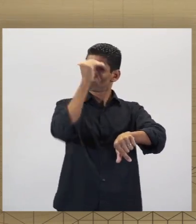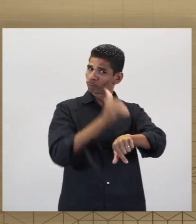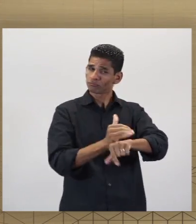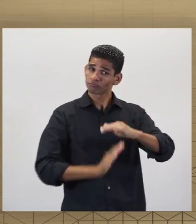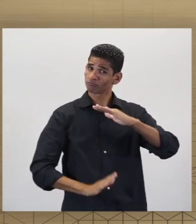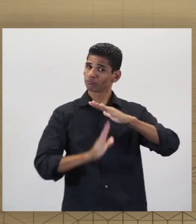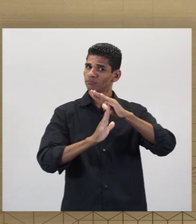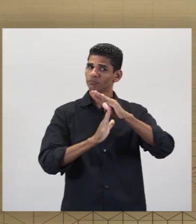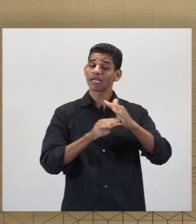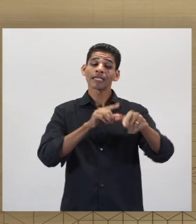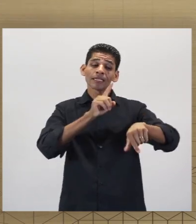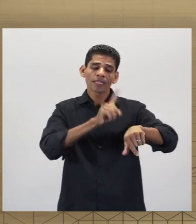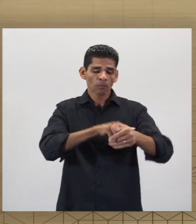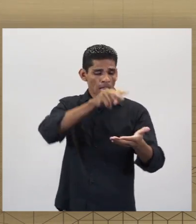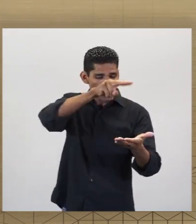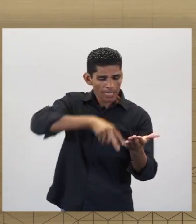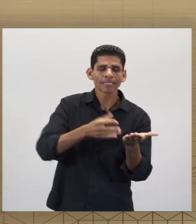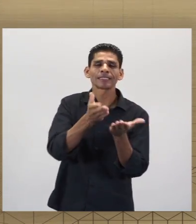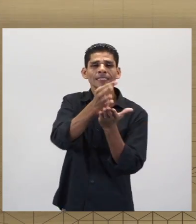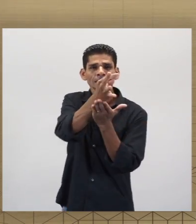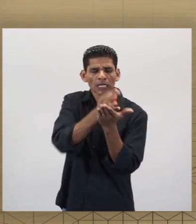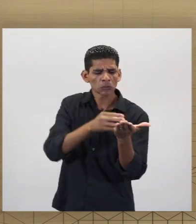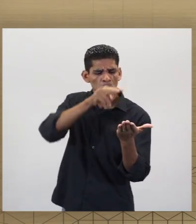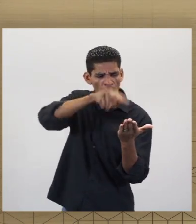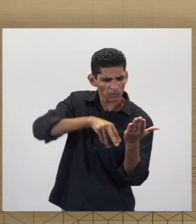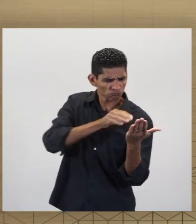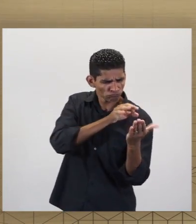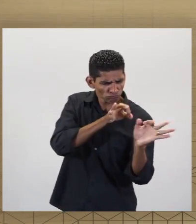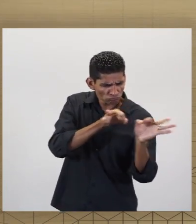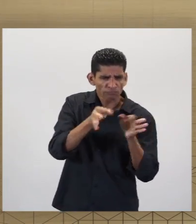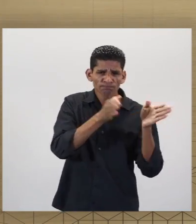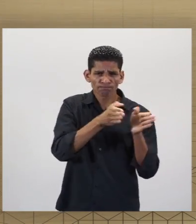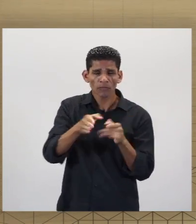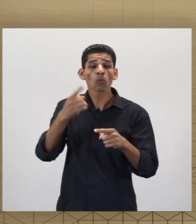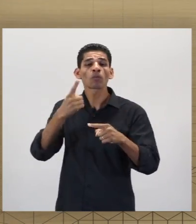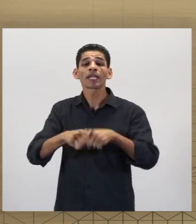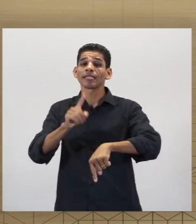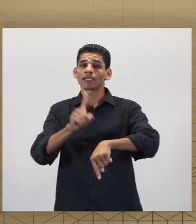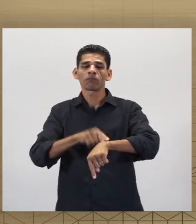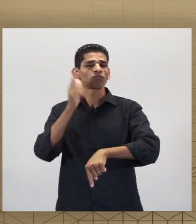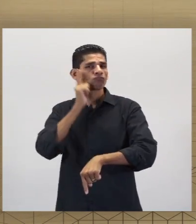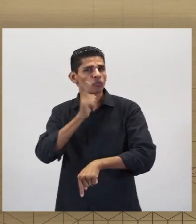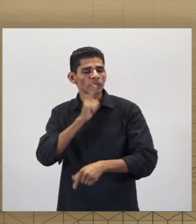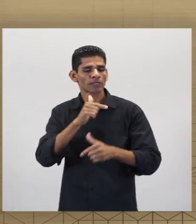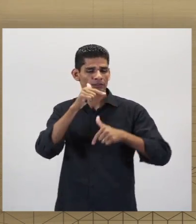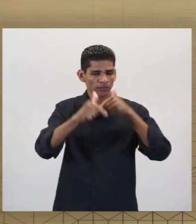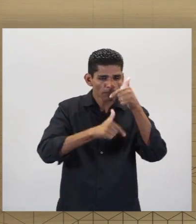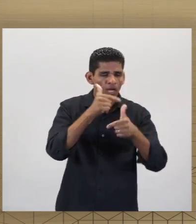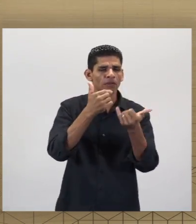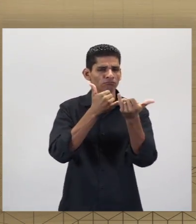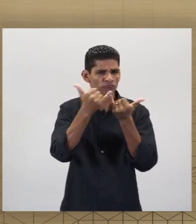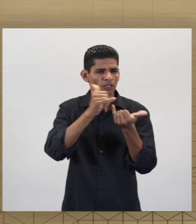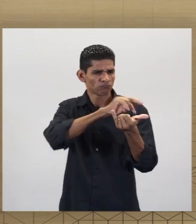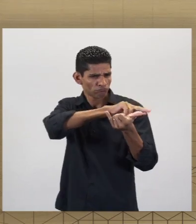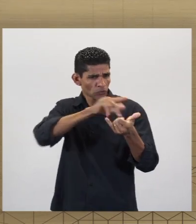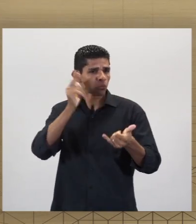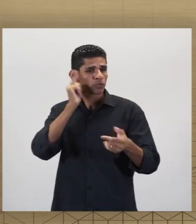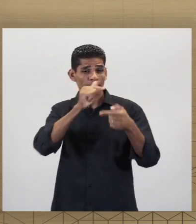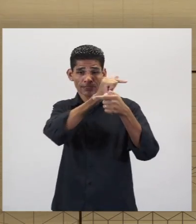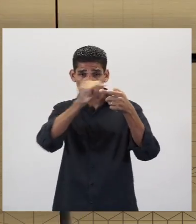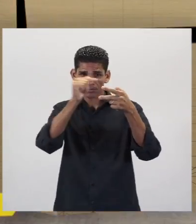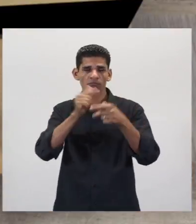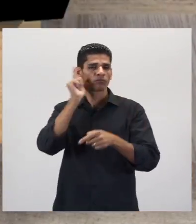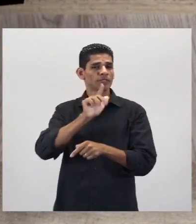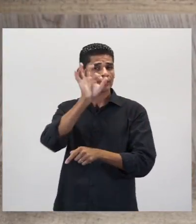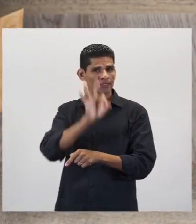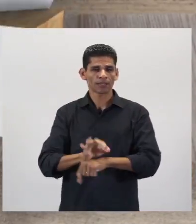prazo determinado, lerem os textos e fazerem as atividades de uma maneira bem organizada para que dê tempo de fazer tudo dentro do prazo da